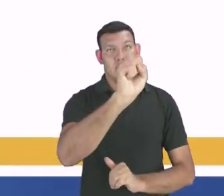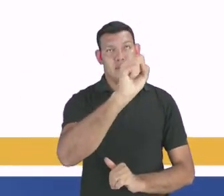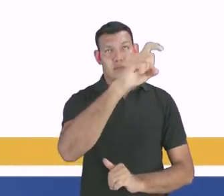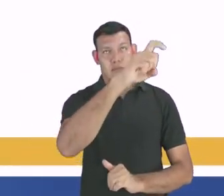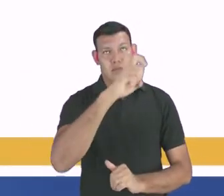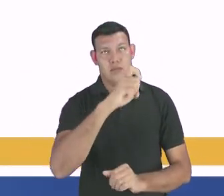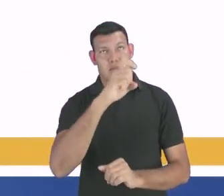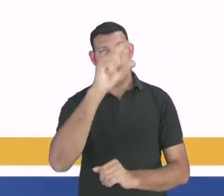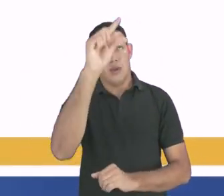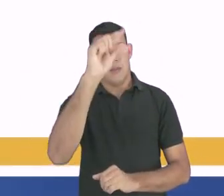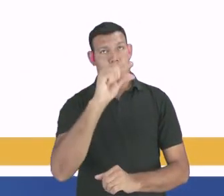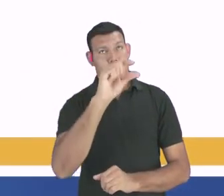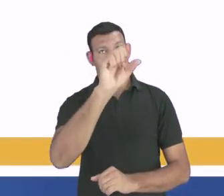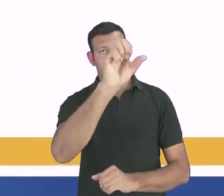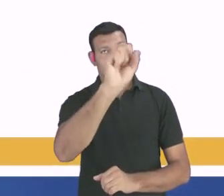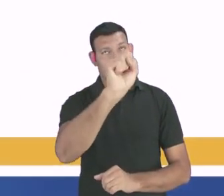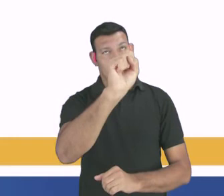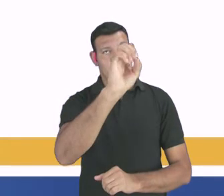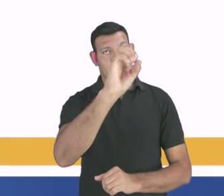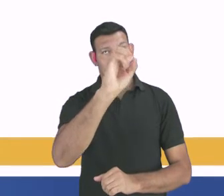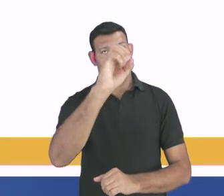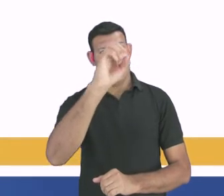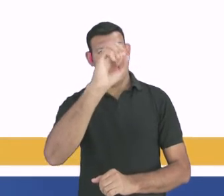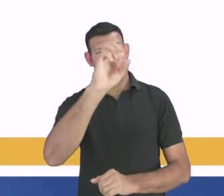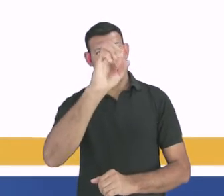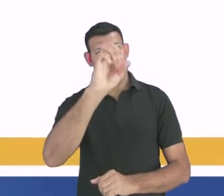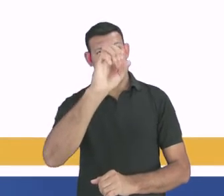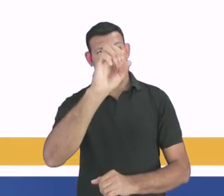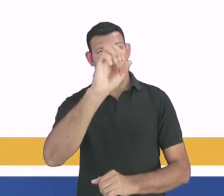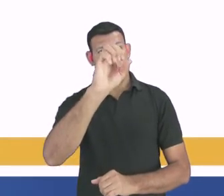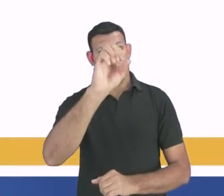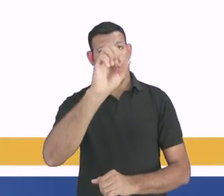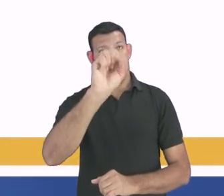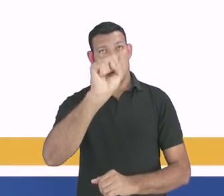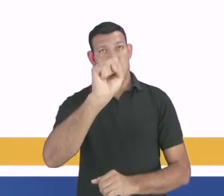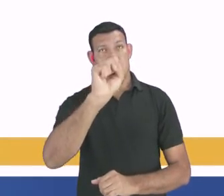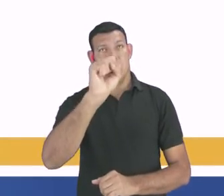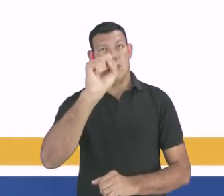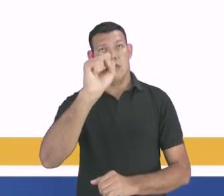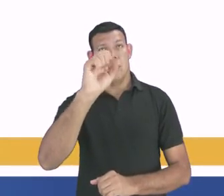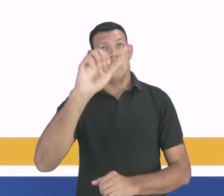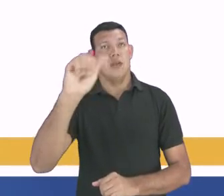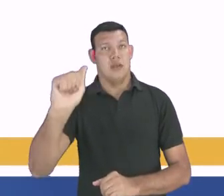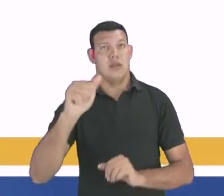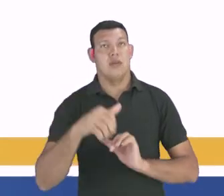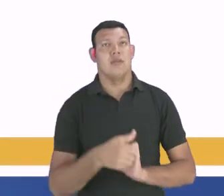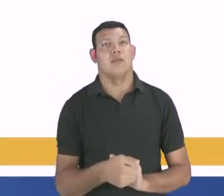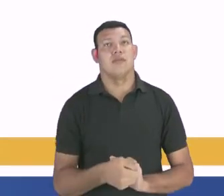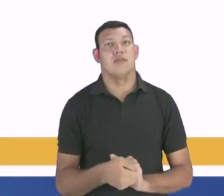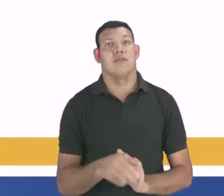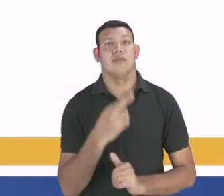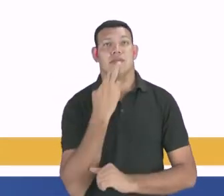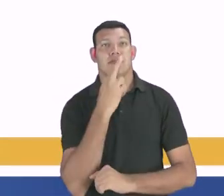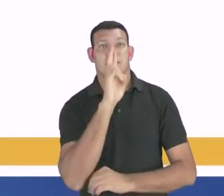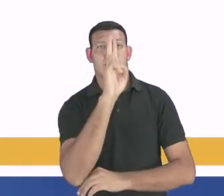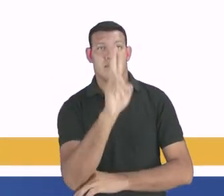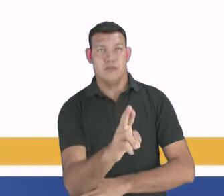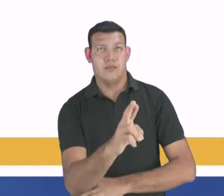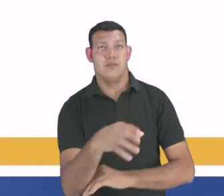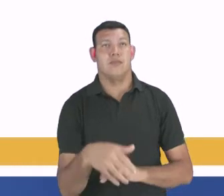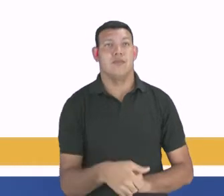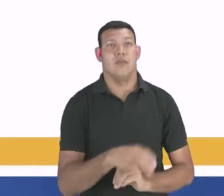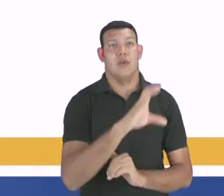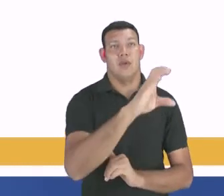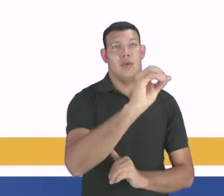menor ou igual ao cosseno de a. Então, nesse caso, ao resolvermos a inequação de cosseno de x menos cosseno de π